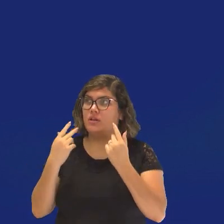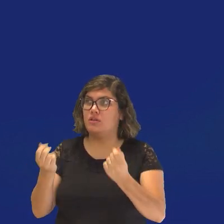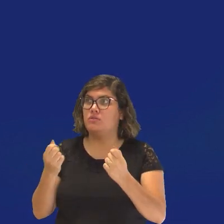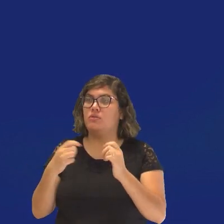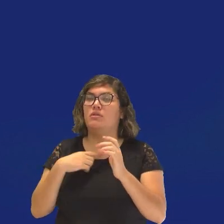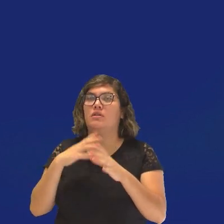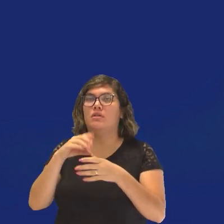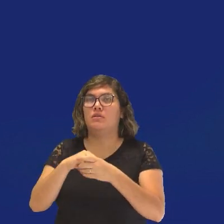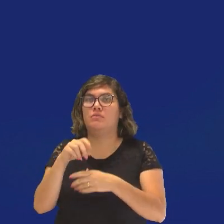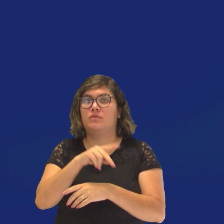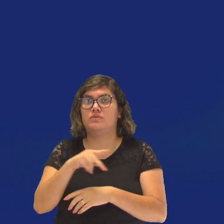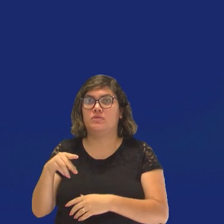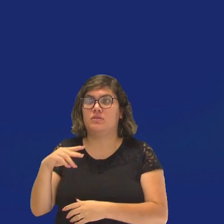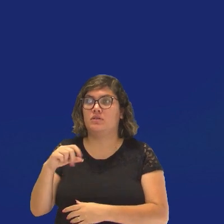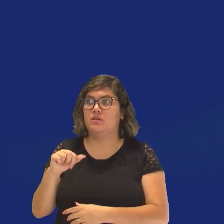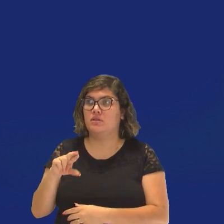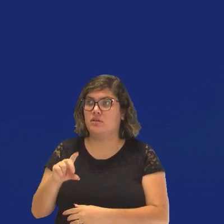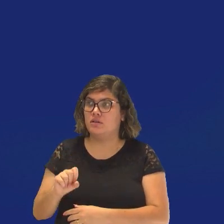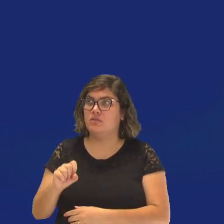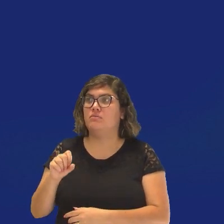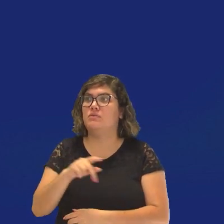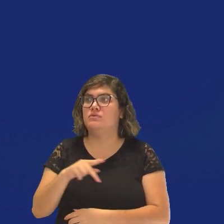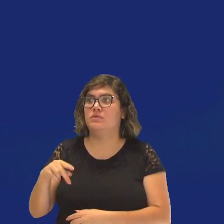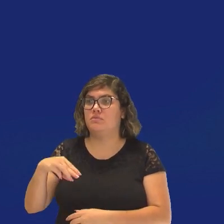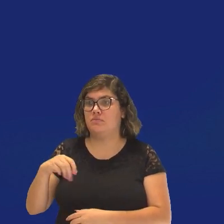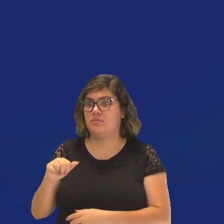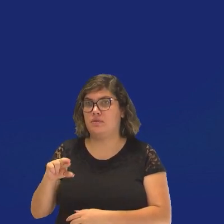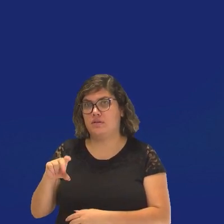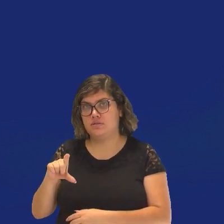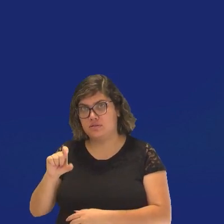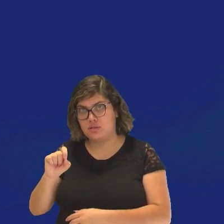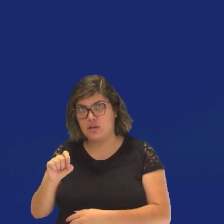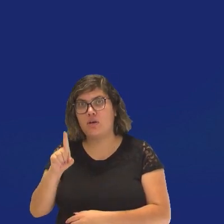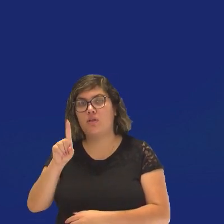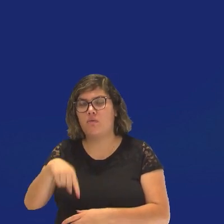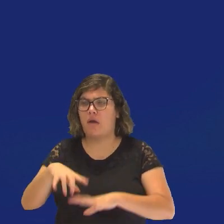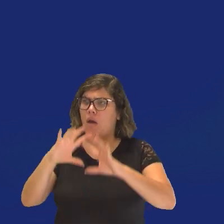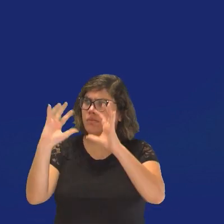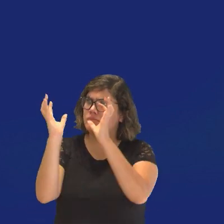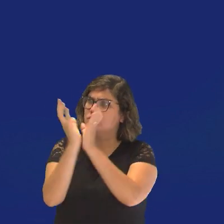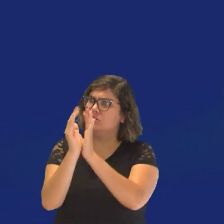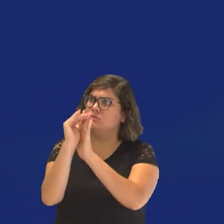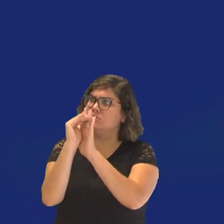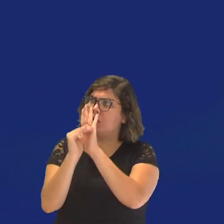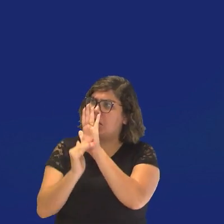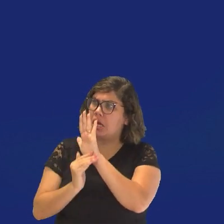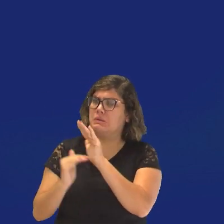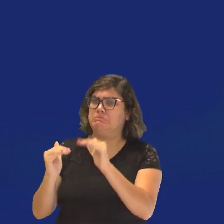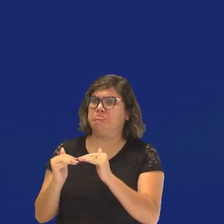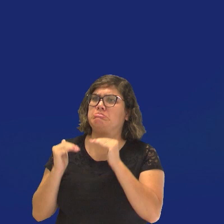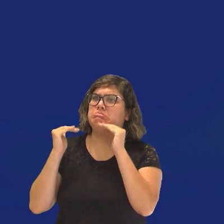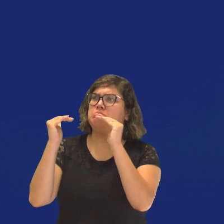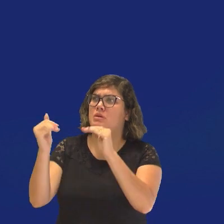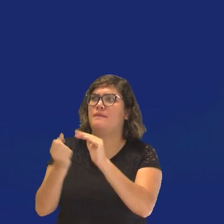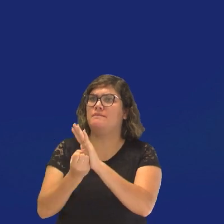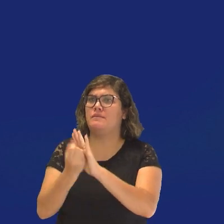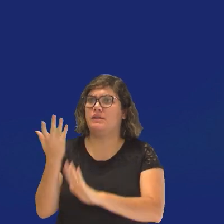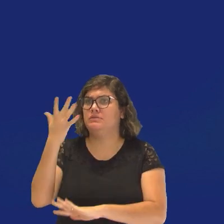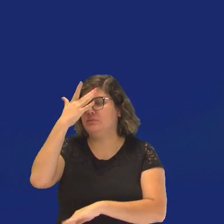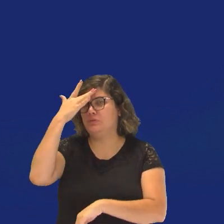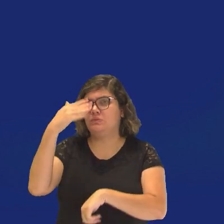aqui para o professor Carlos Henrique, professor Marcelo Finger. Vejam que é um time de peso, né? Uma série de mestrandos,